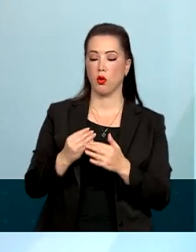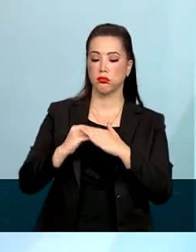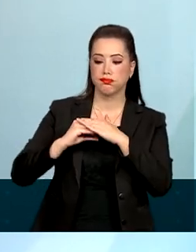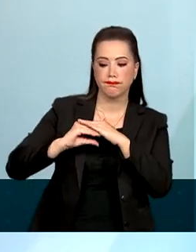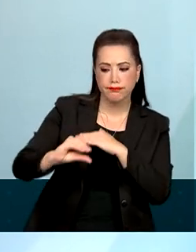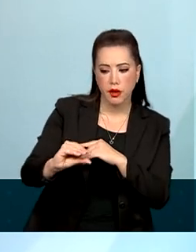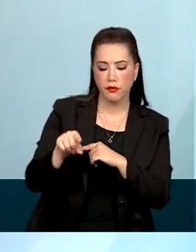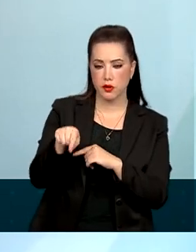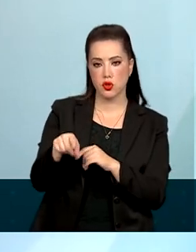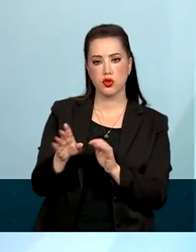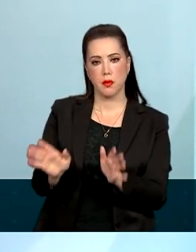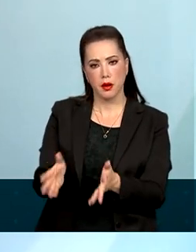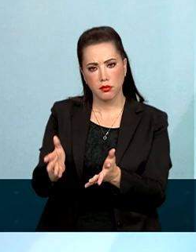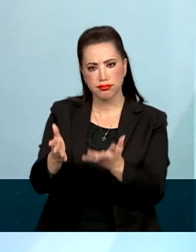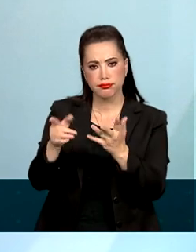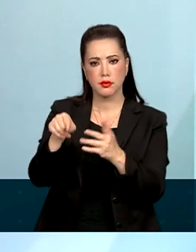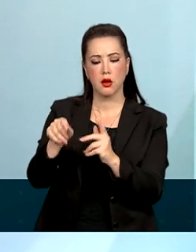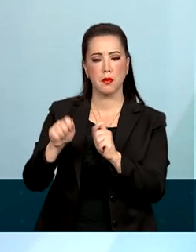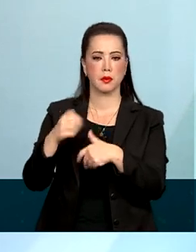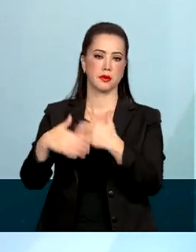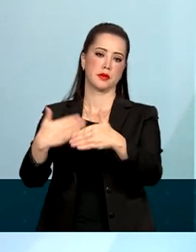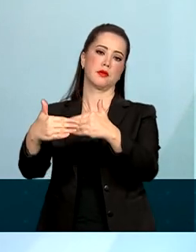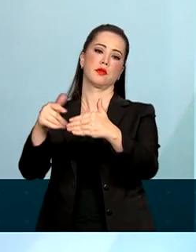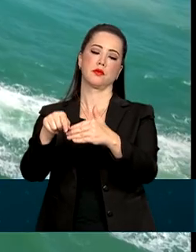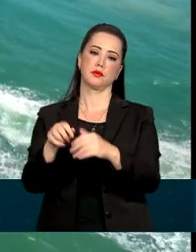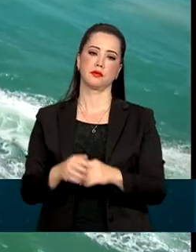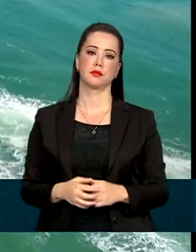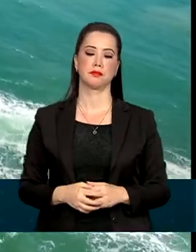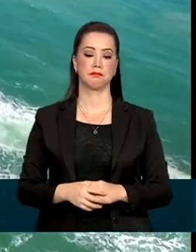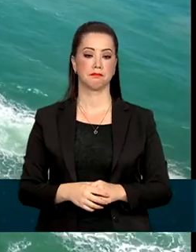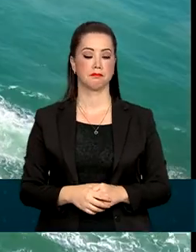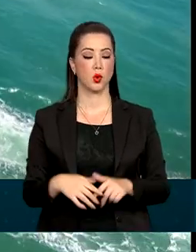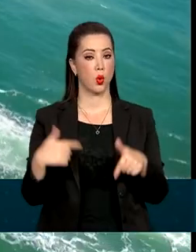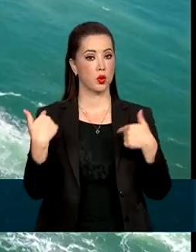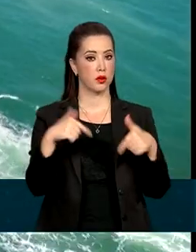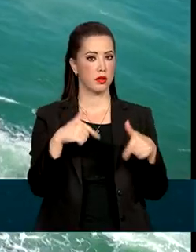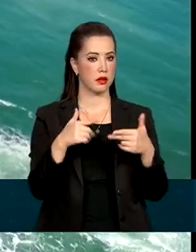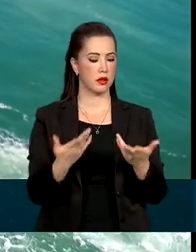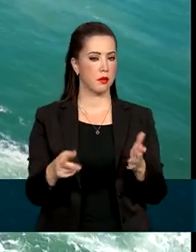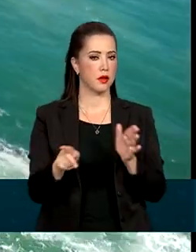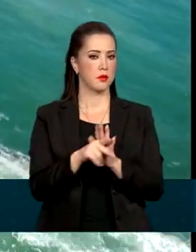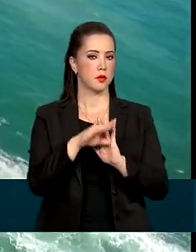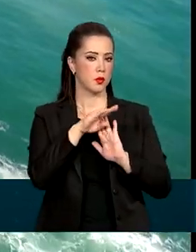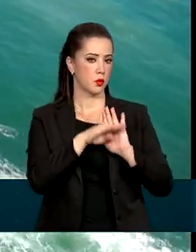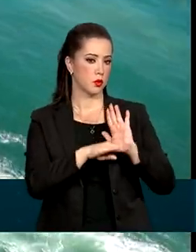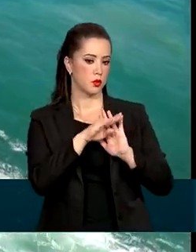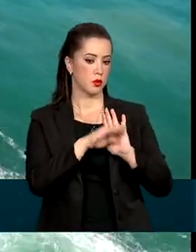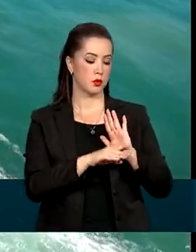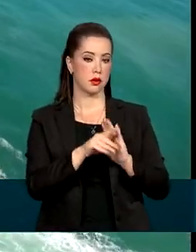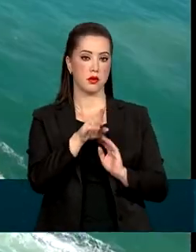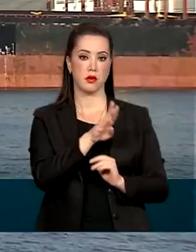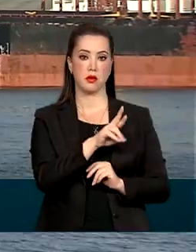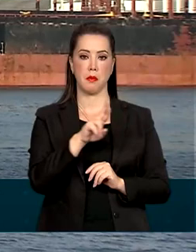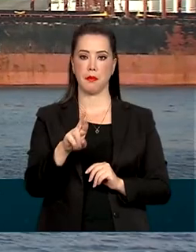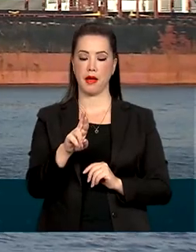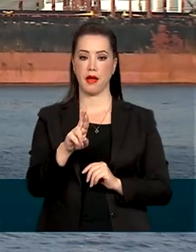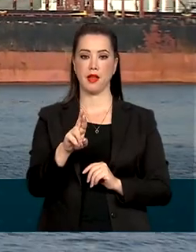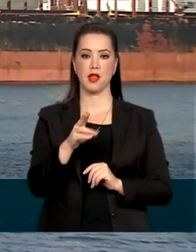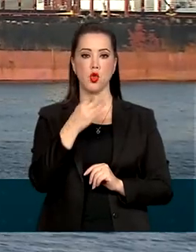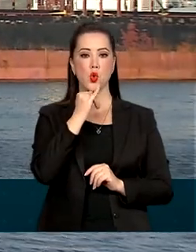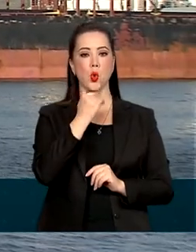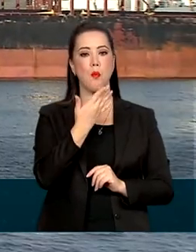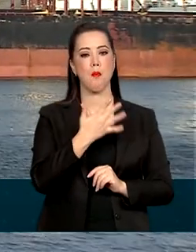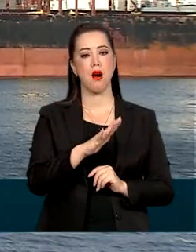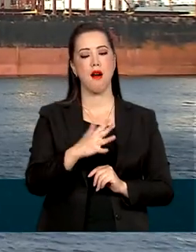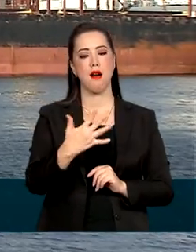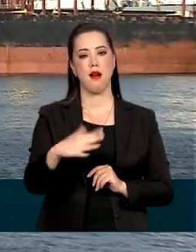alavanca para o país seguir essa rota de desenvolvimento e de progresso. A ação faz parte do programa de estímulo BR do Mar, que tem como meta